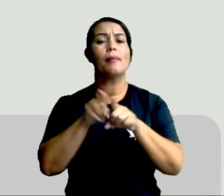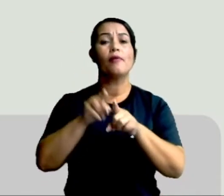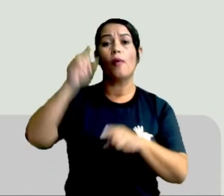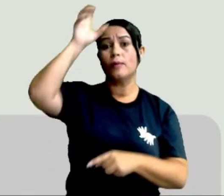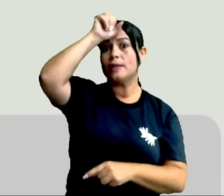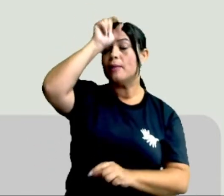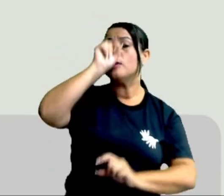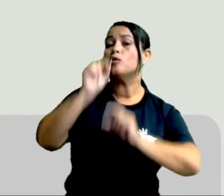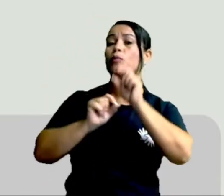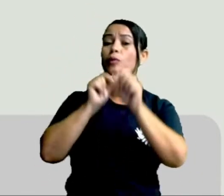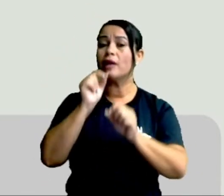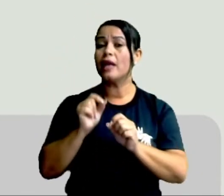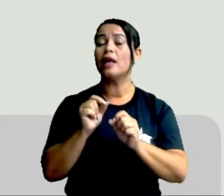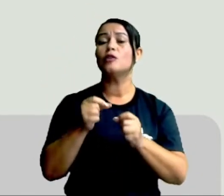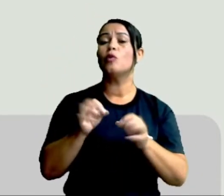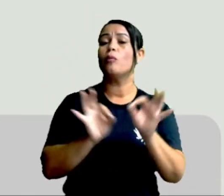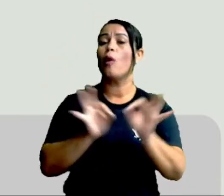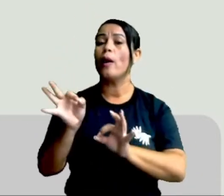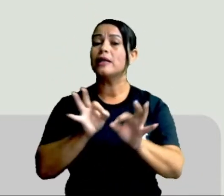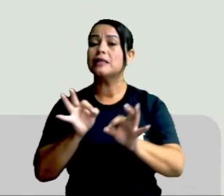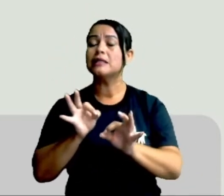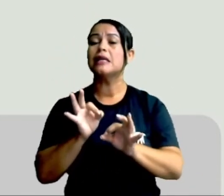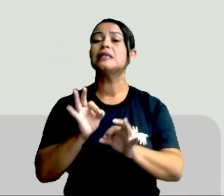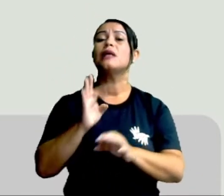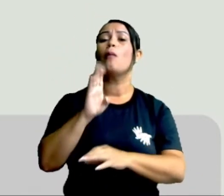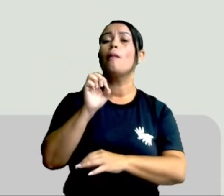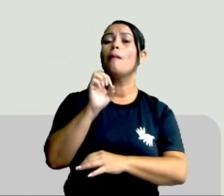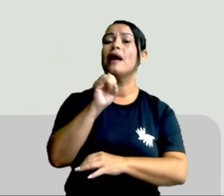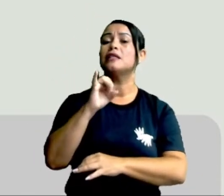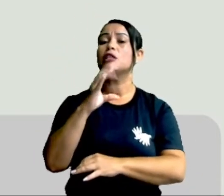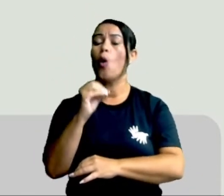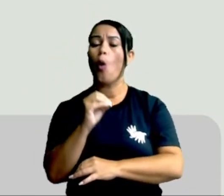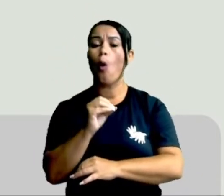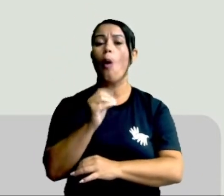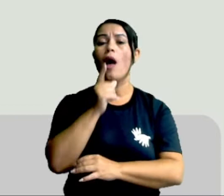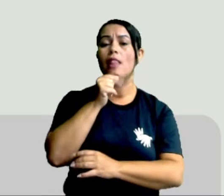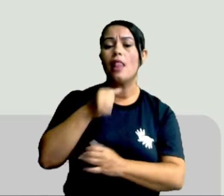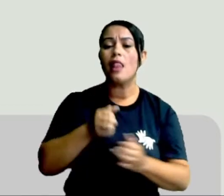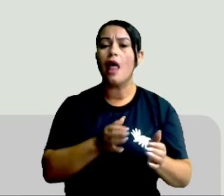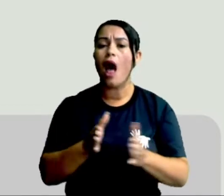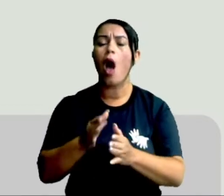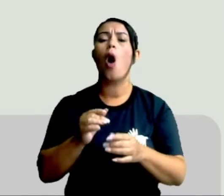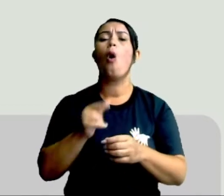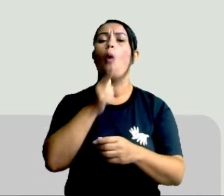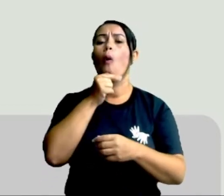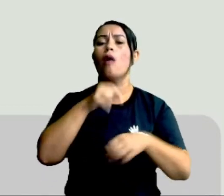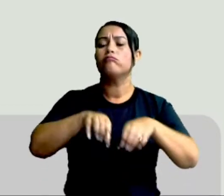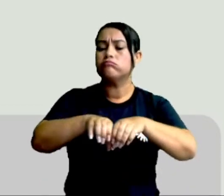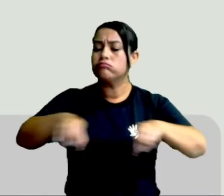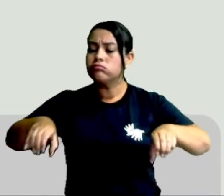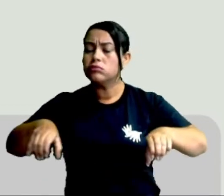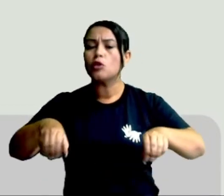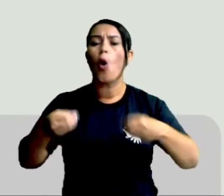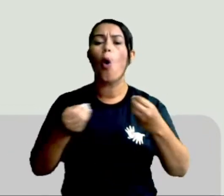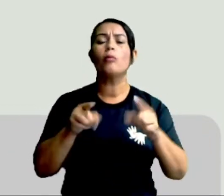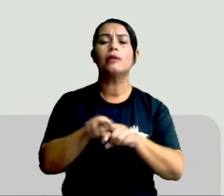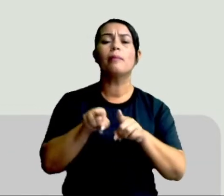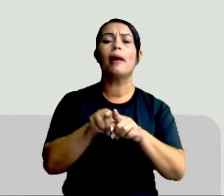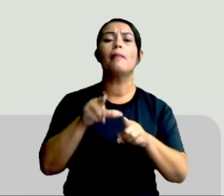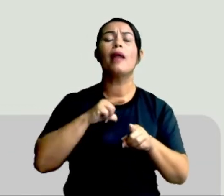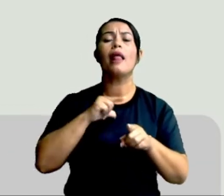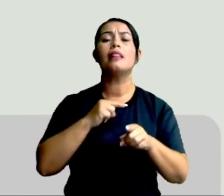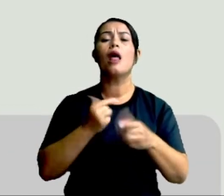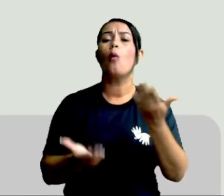saneamento básico e o meio ambiente, onde a gente vai relembrar também a importância do saneamento básico para o